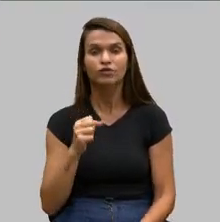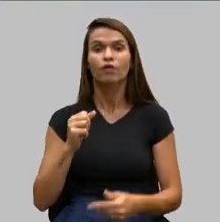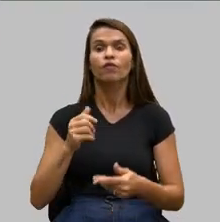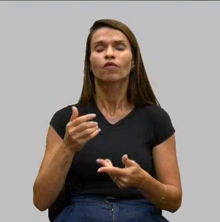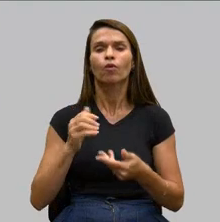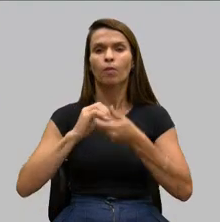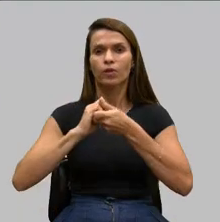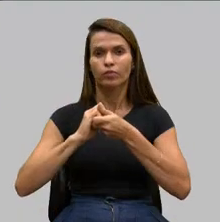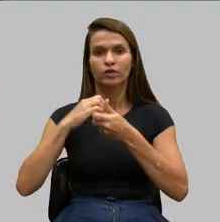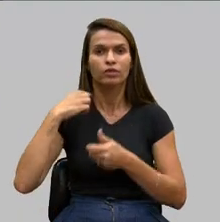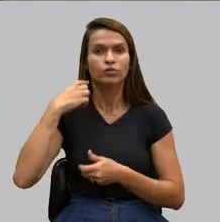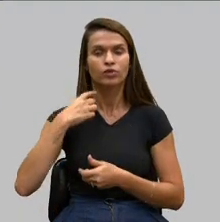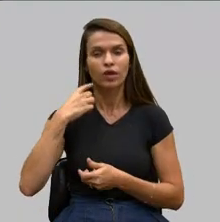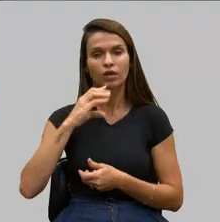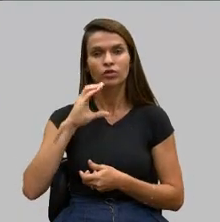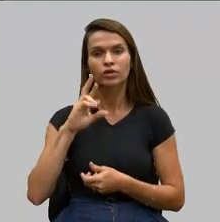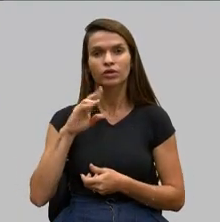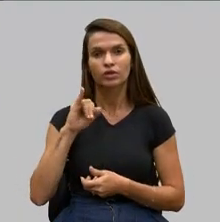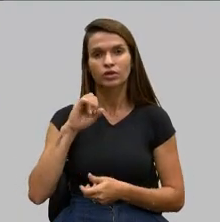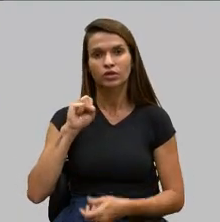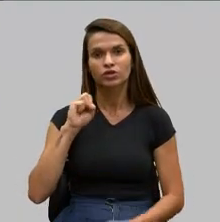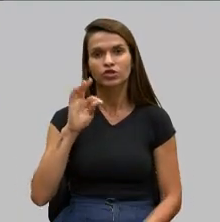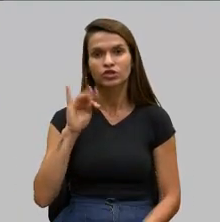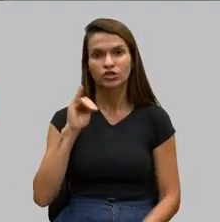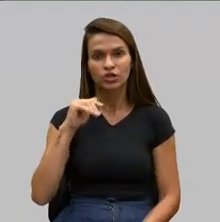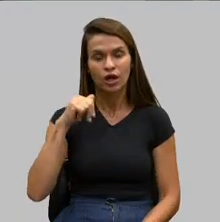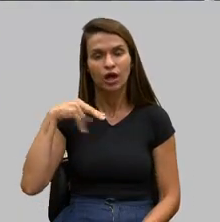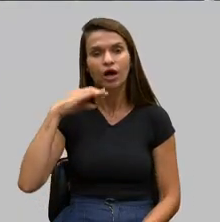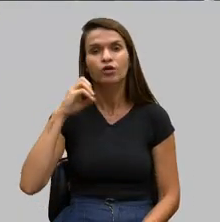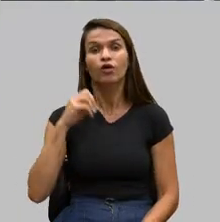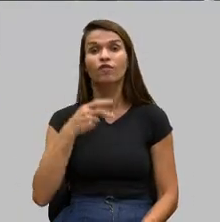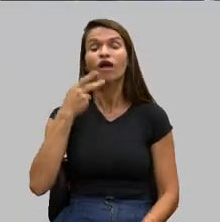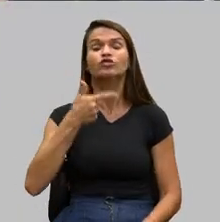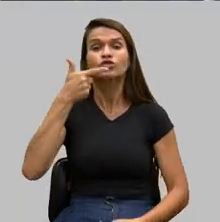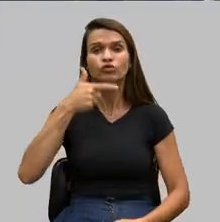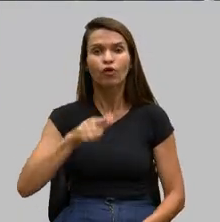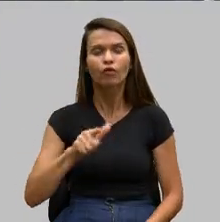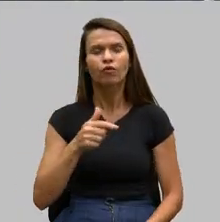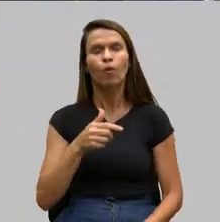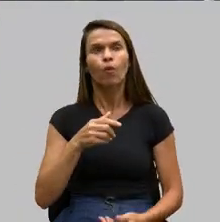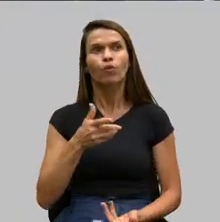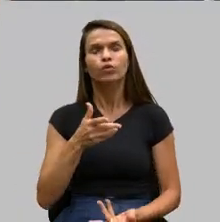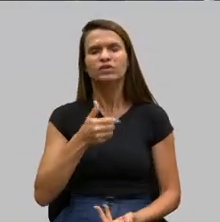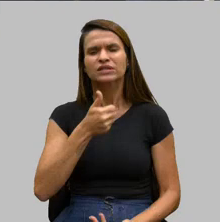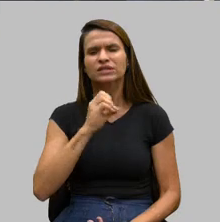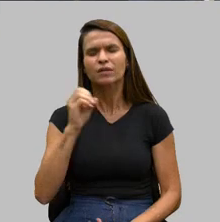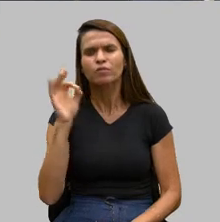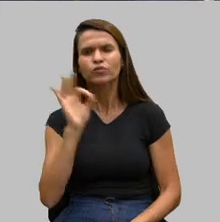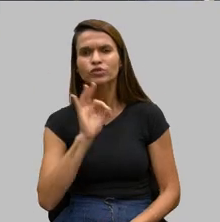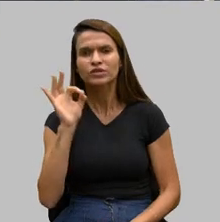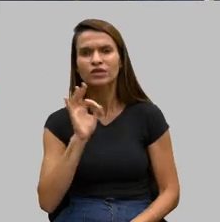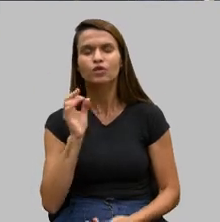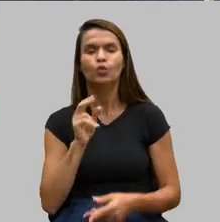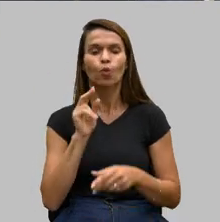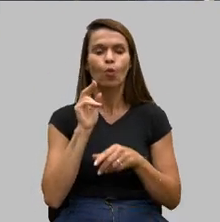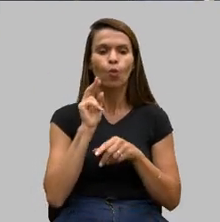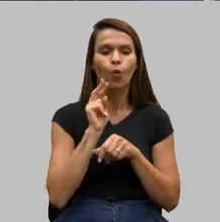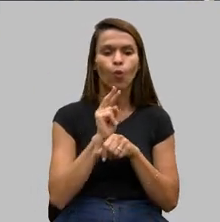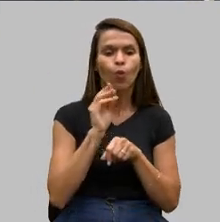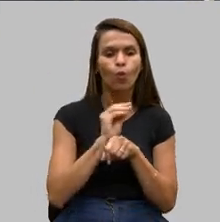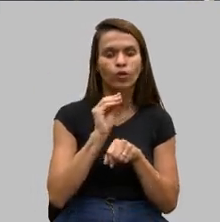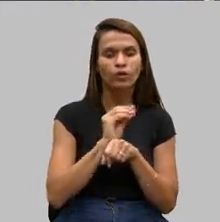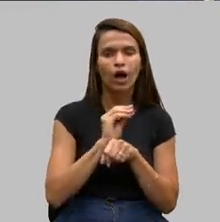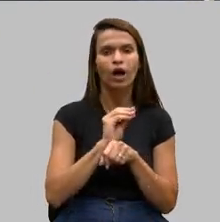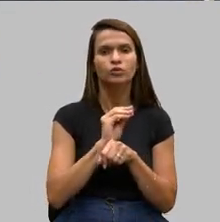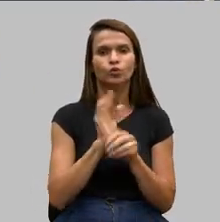eu repito quase que 100% das instituições de cuidado com o idoso são